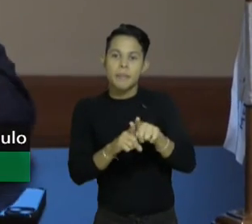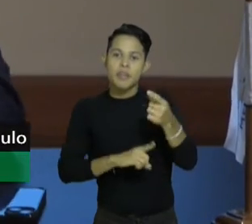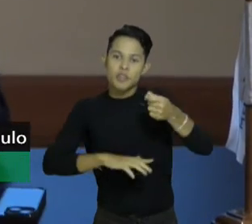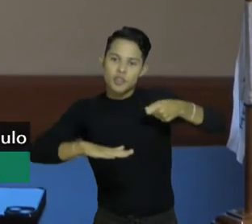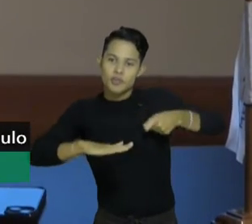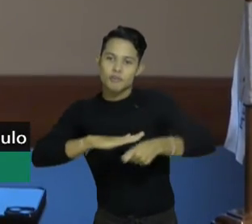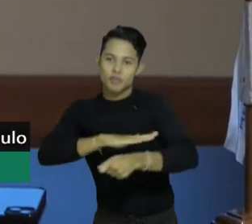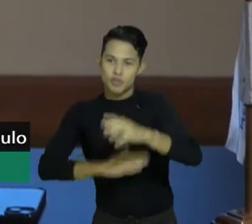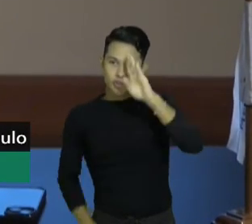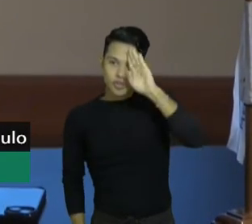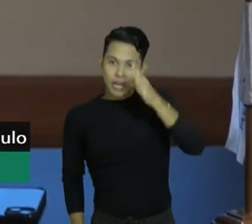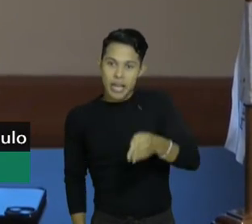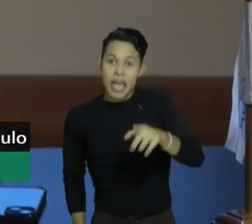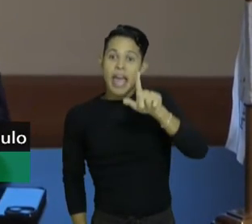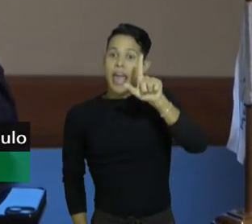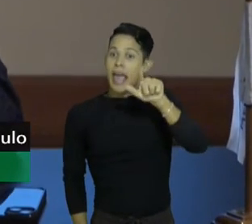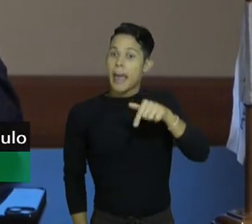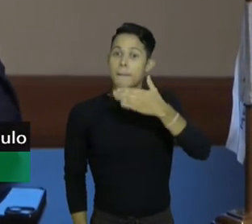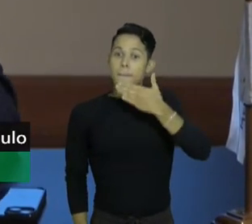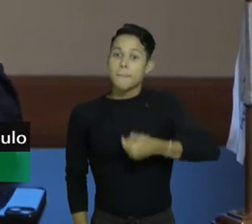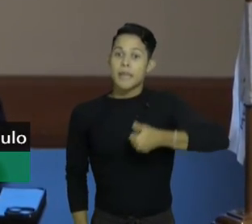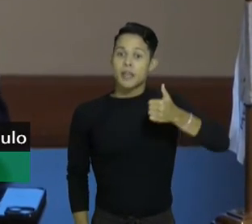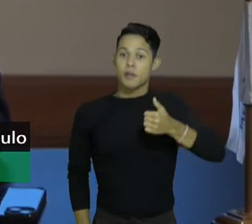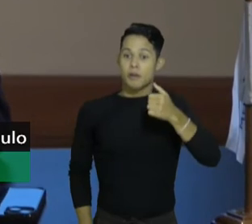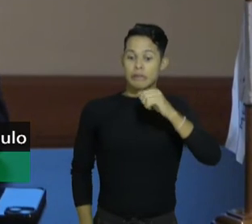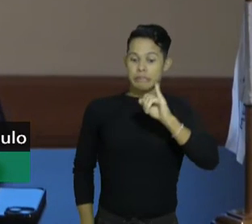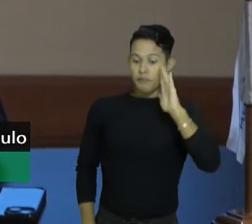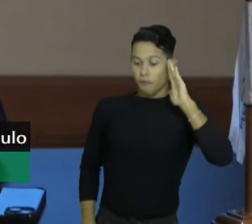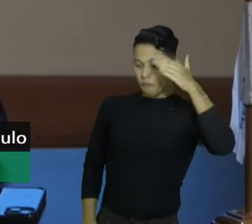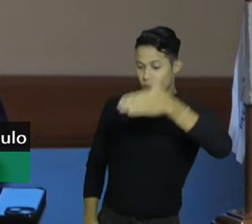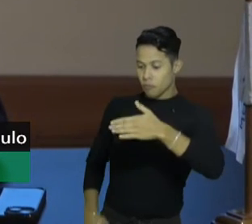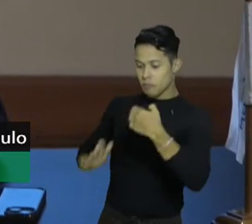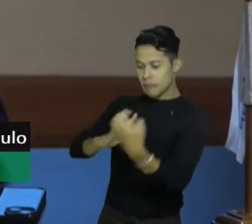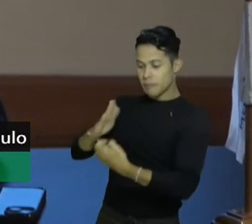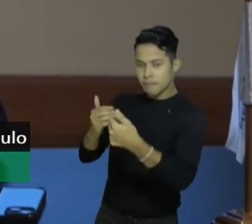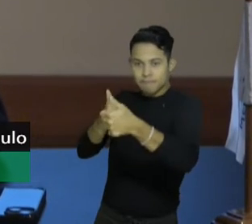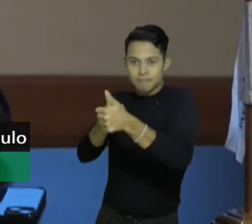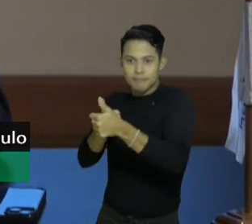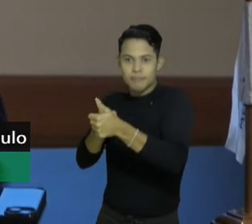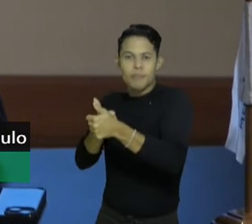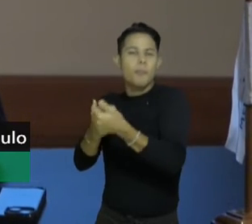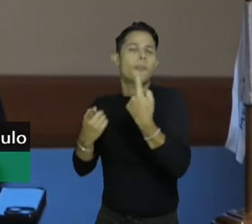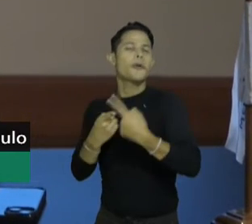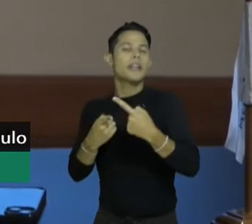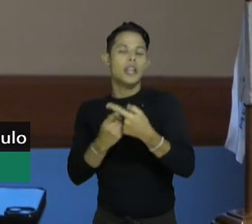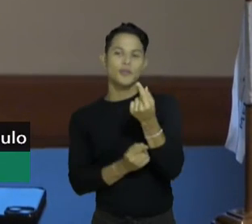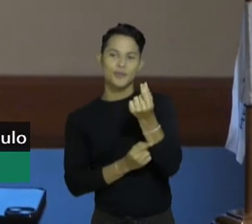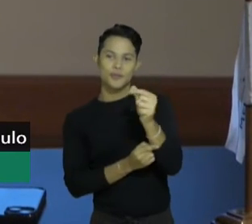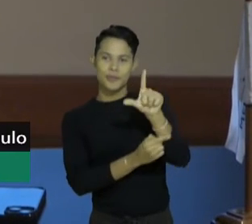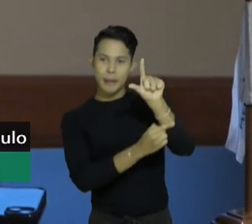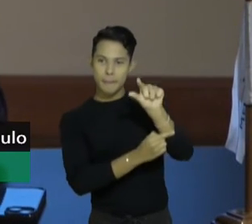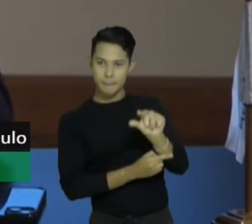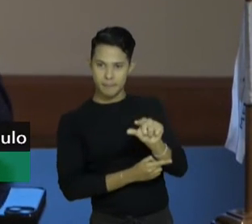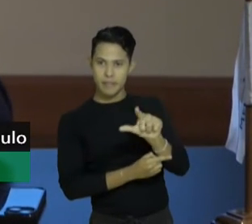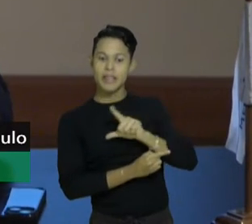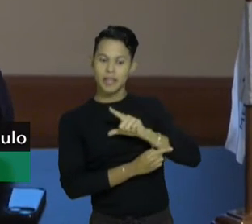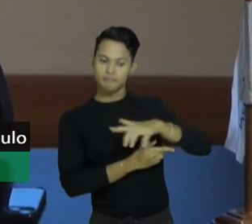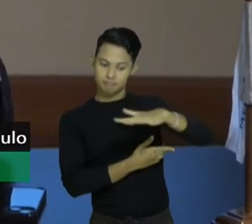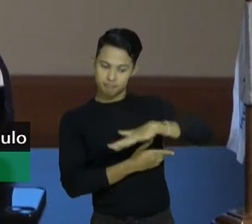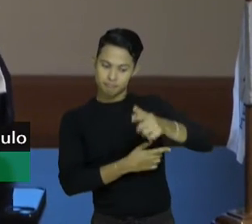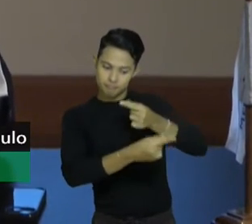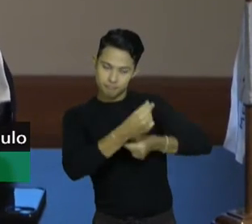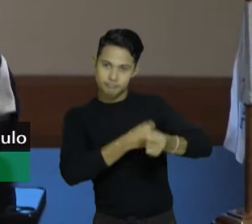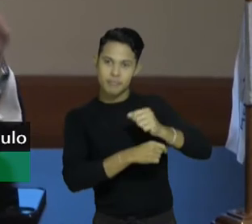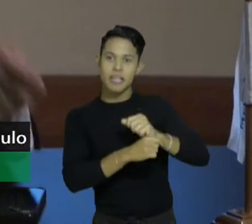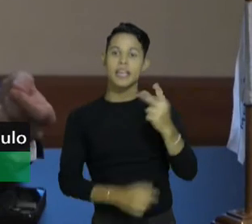direto é mais fácil no vizinho primeiro o custo É menor né então tem o componente econômico segundo